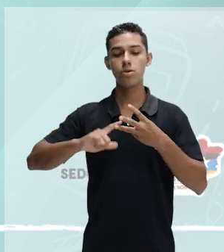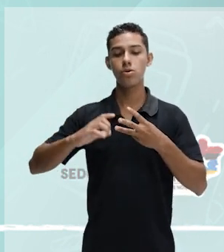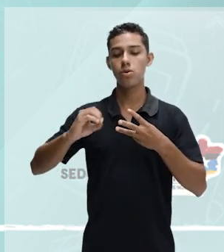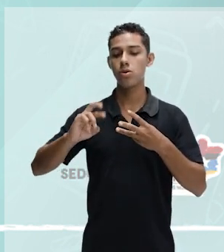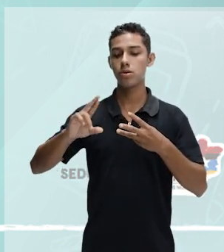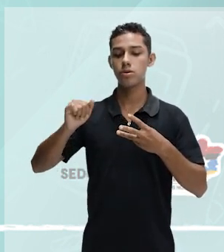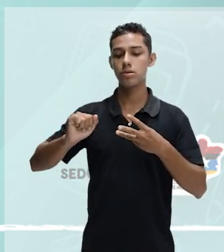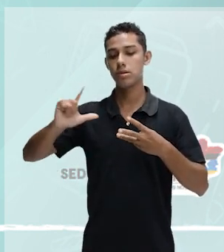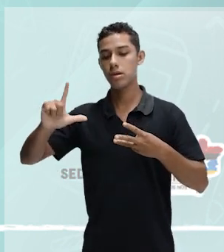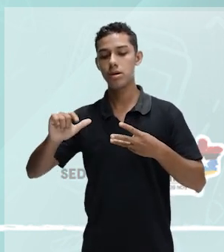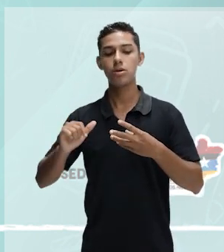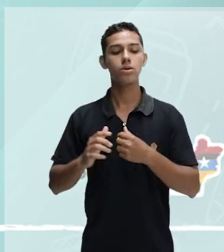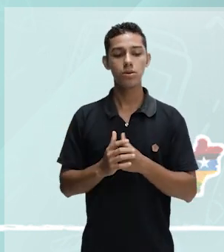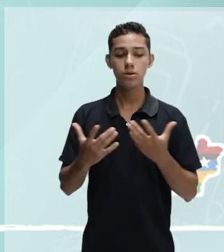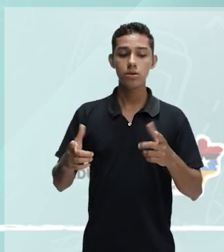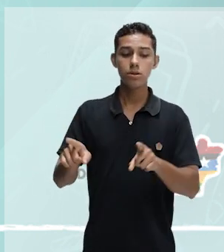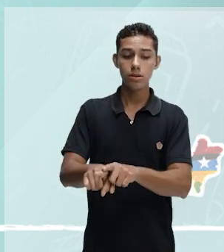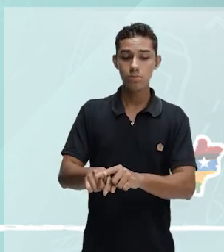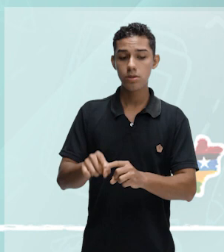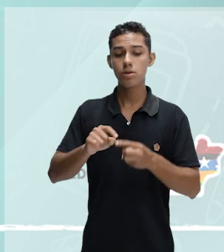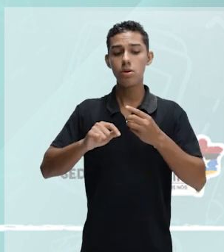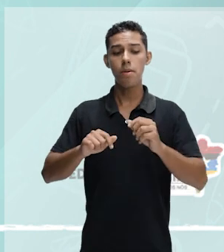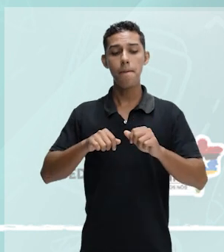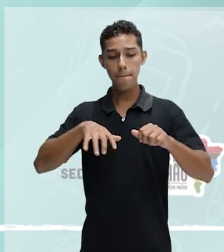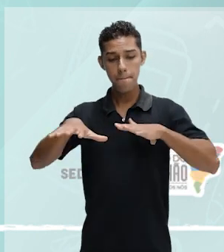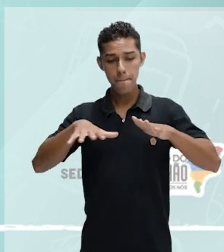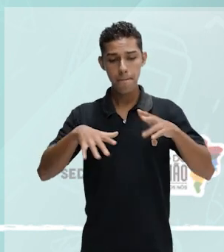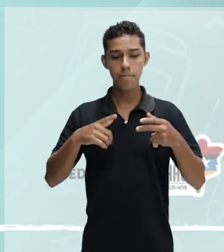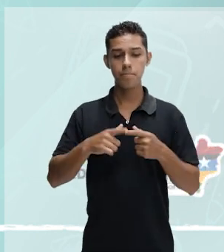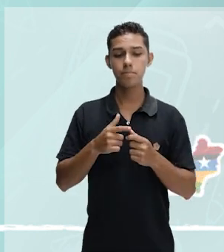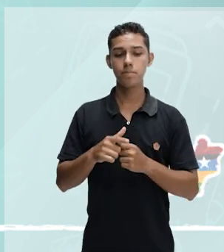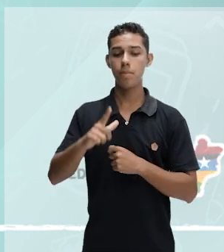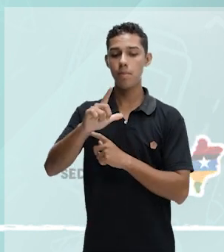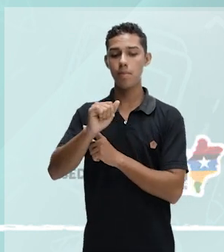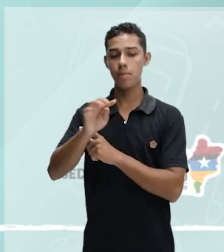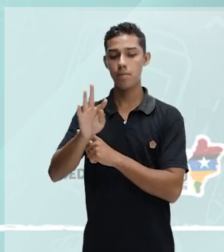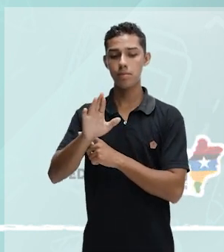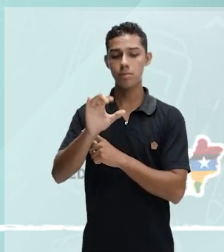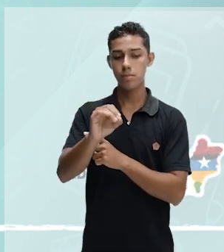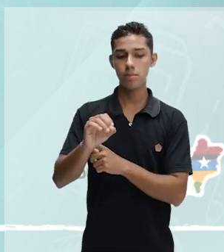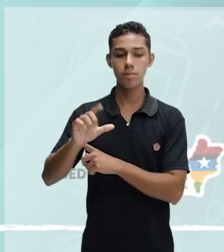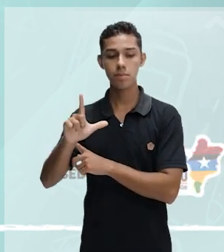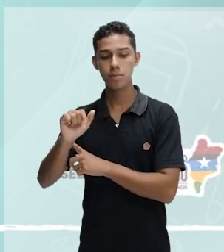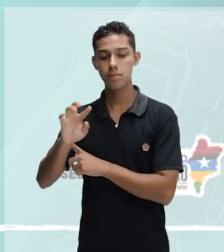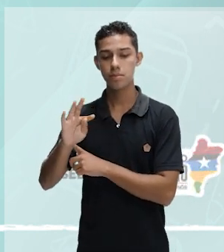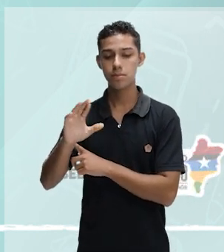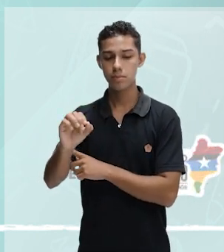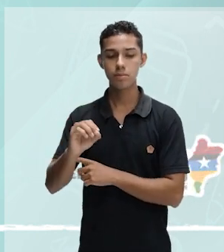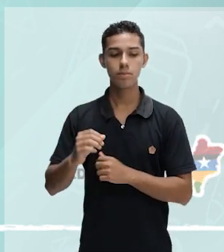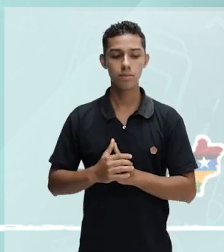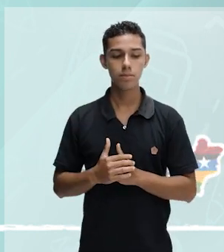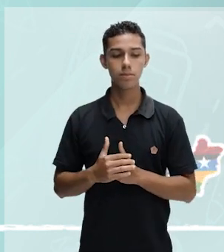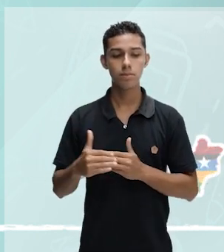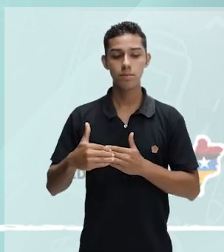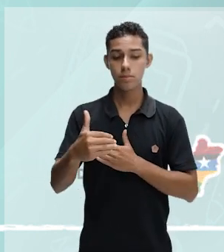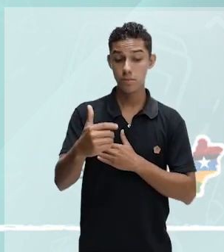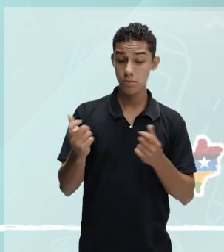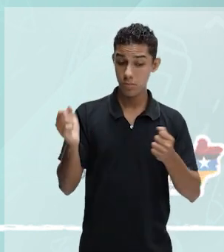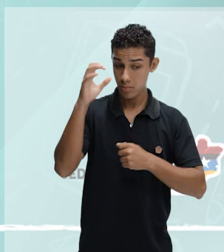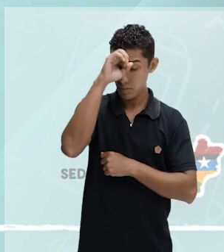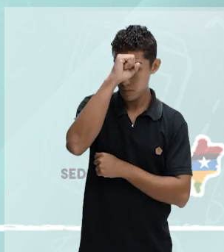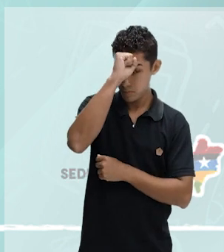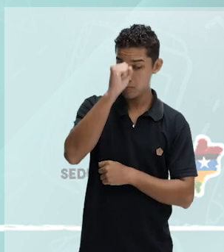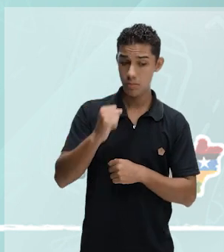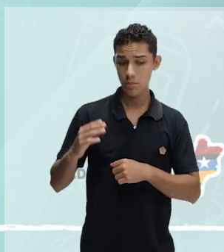eixos de movimentos, que também são três, látero-lateral, antero-posterior e longitudinal. Nós iremos aprender